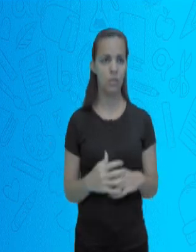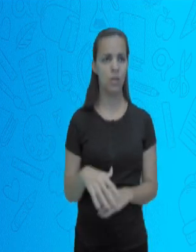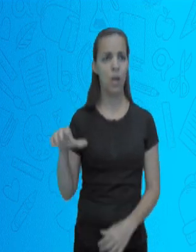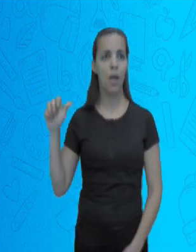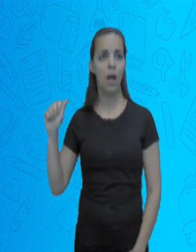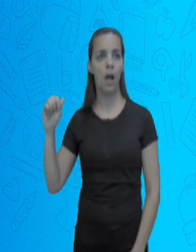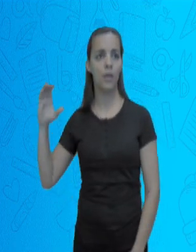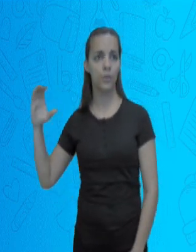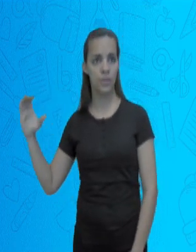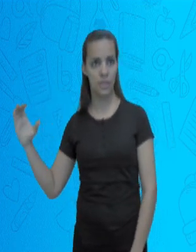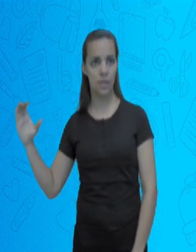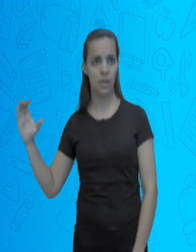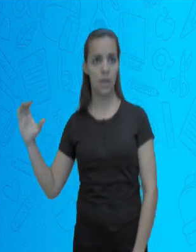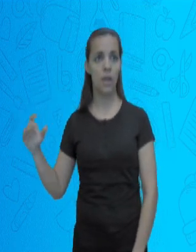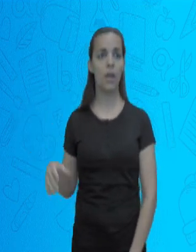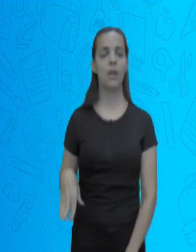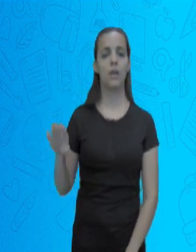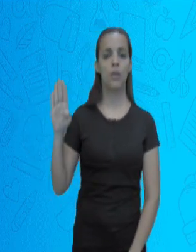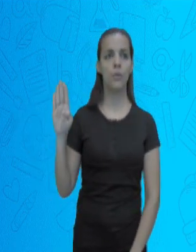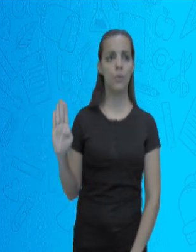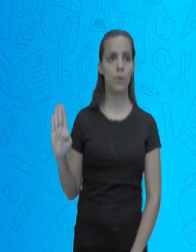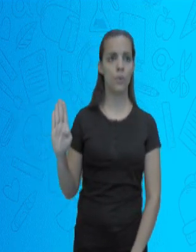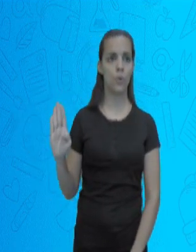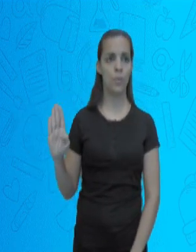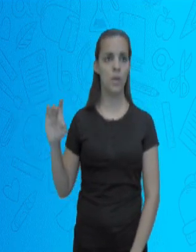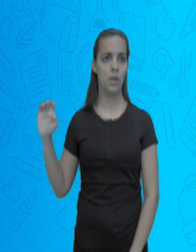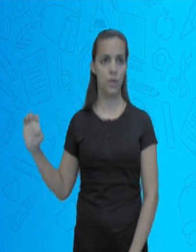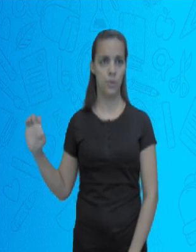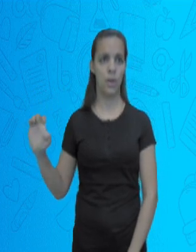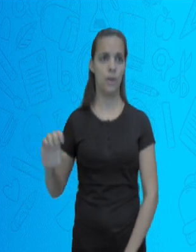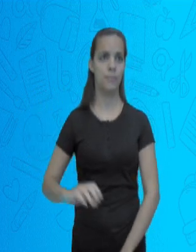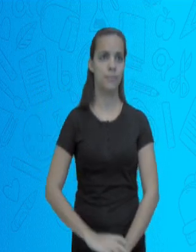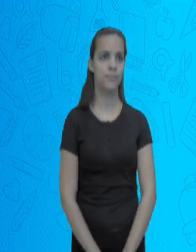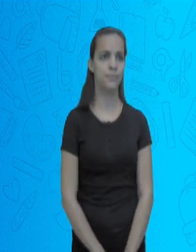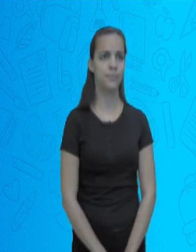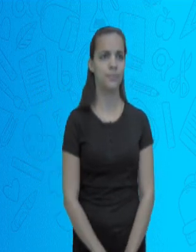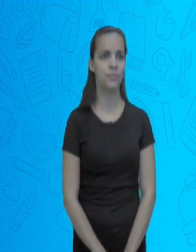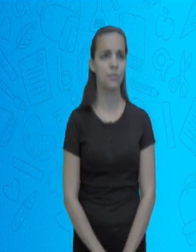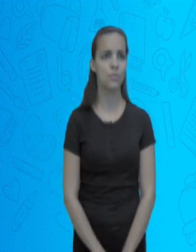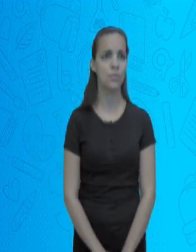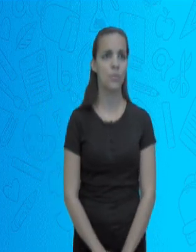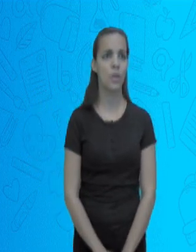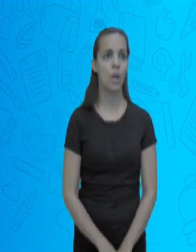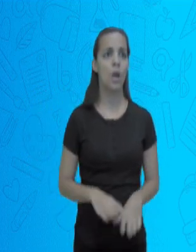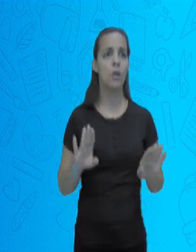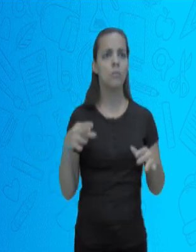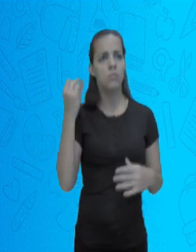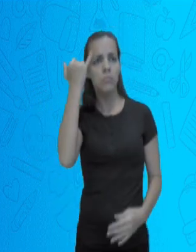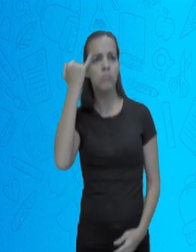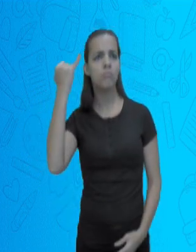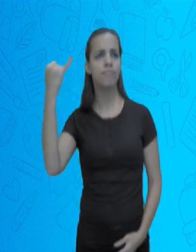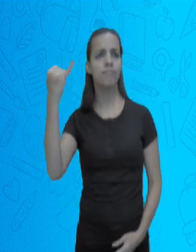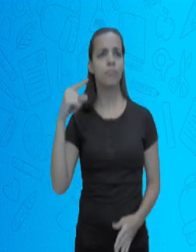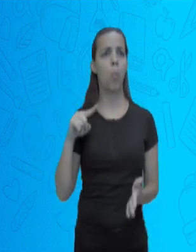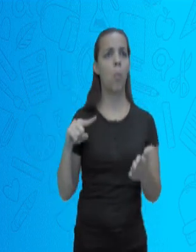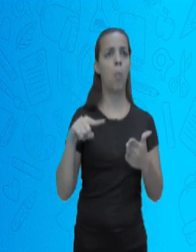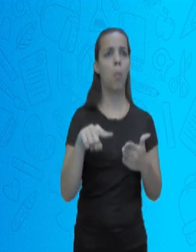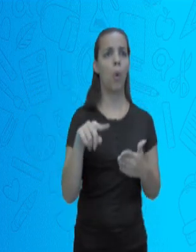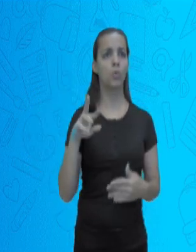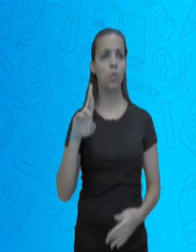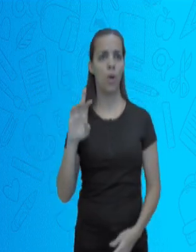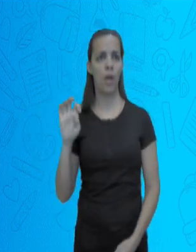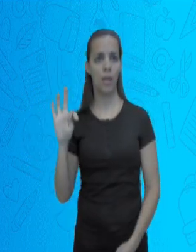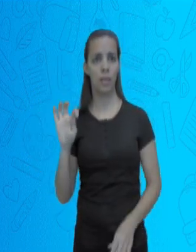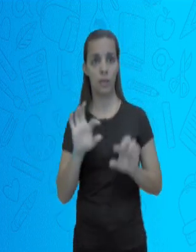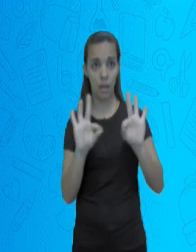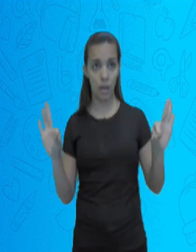e eu tenho B e E. Tenho mais. Que ideia nós temos de